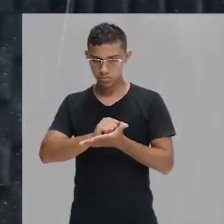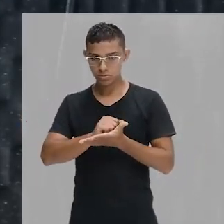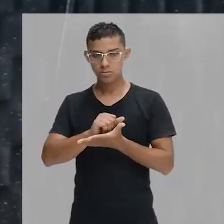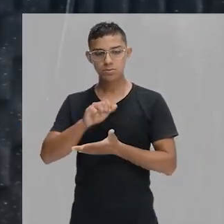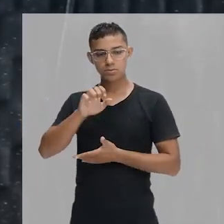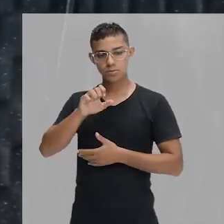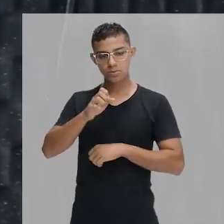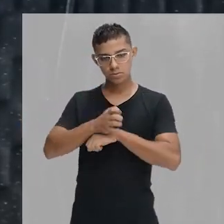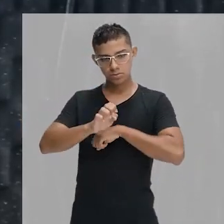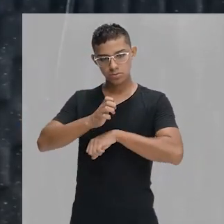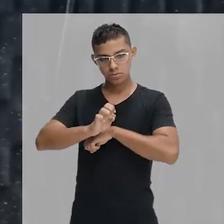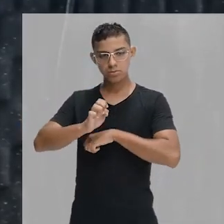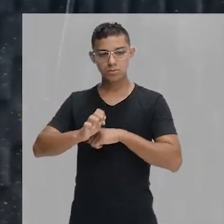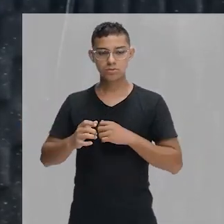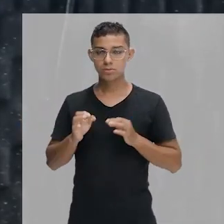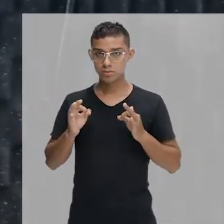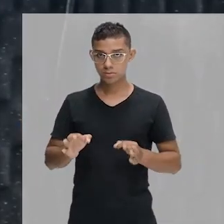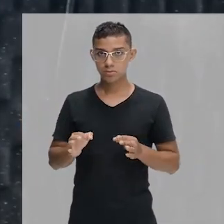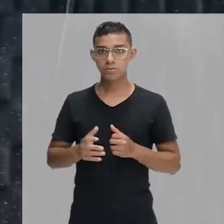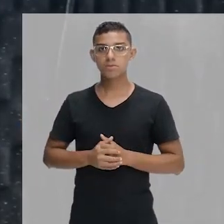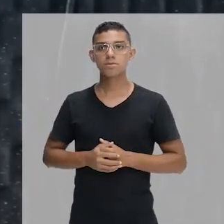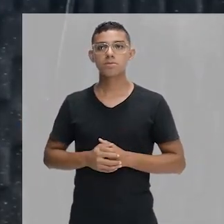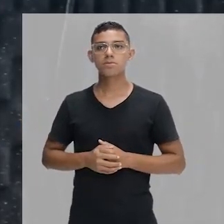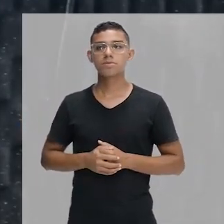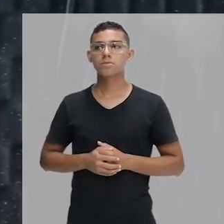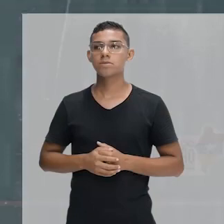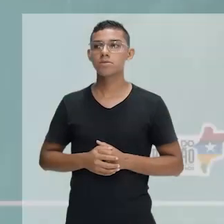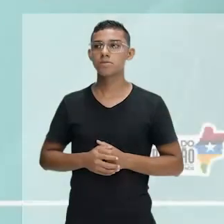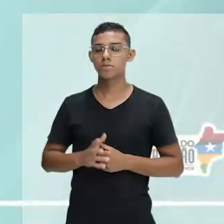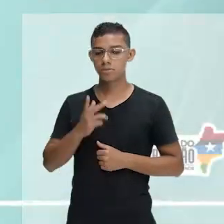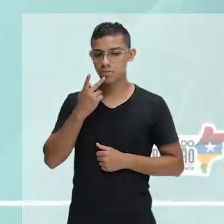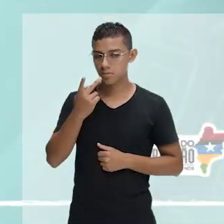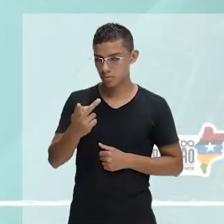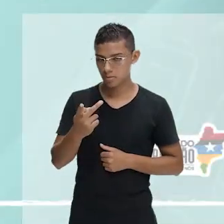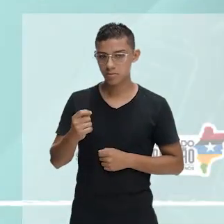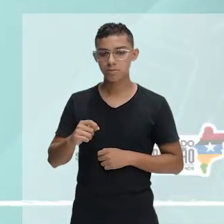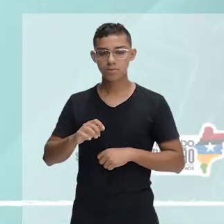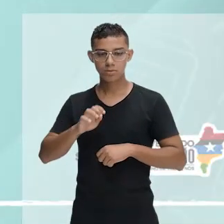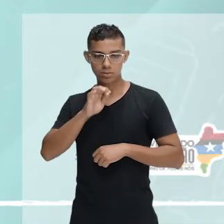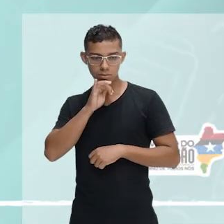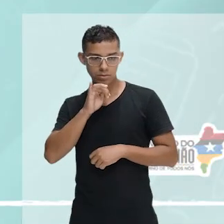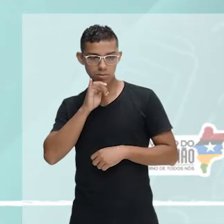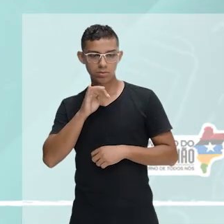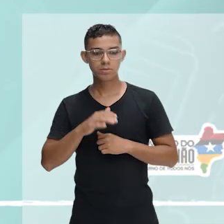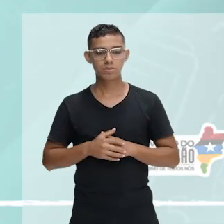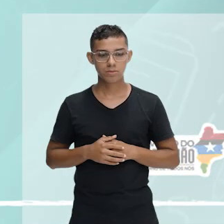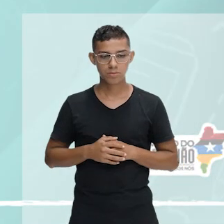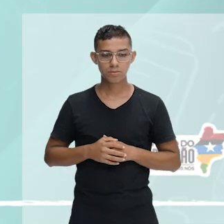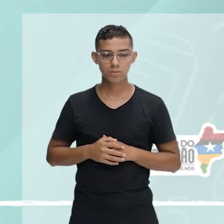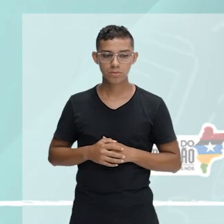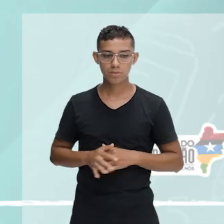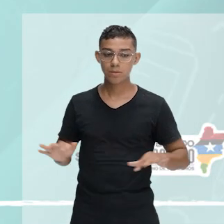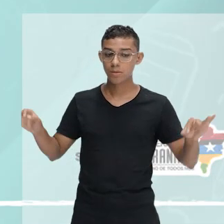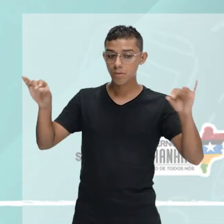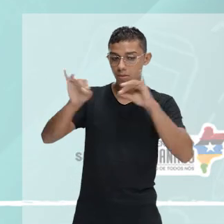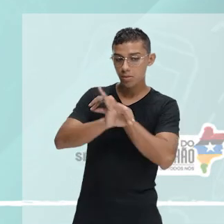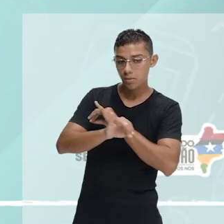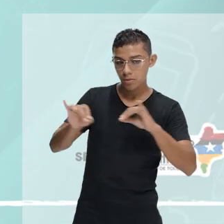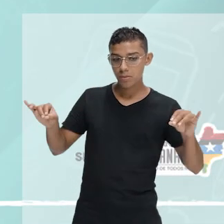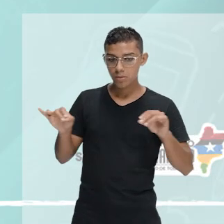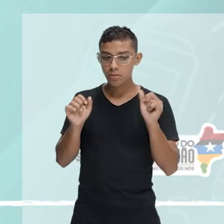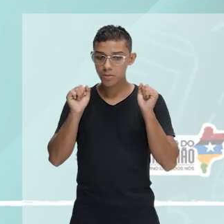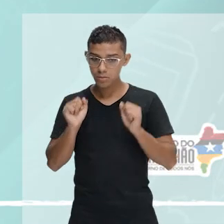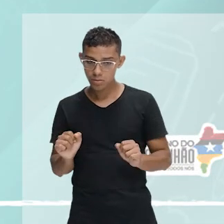estagiário, tá certo? Então, vamos falar de mais um exemplo. Ojalá pudiera volver en